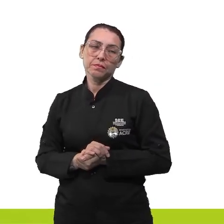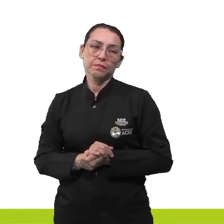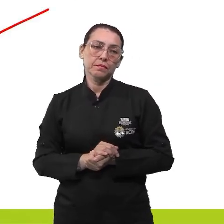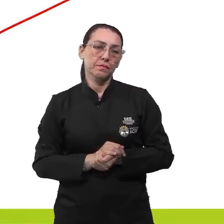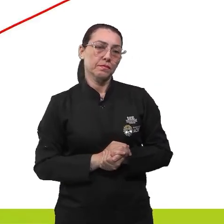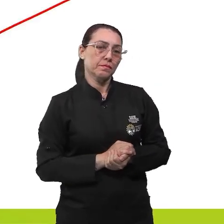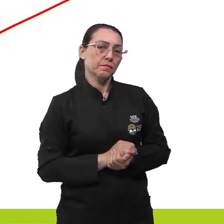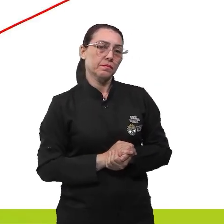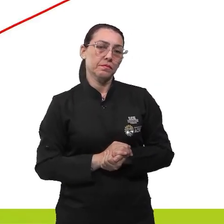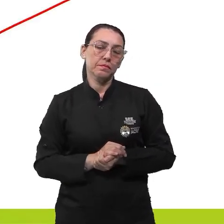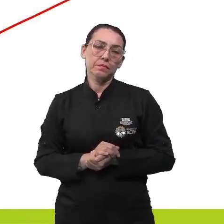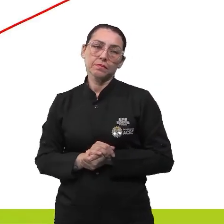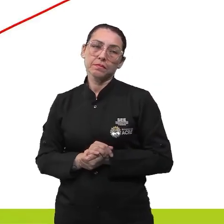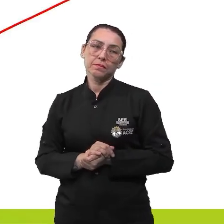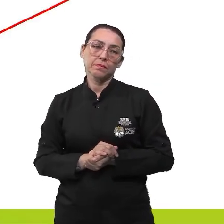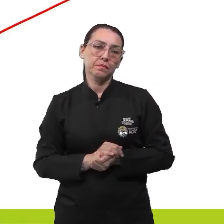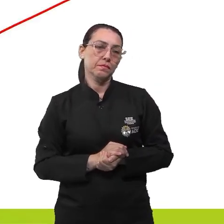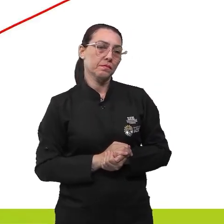bom?